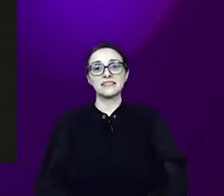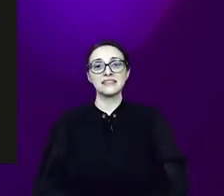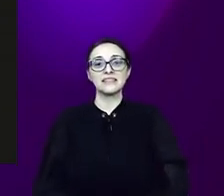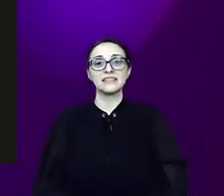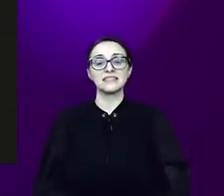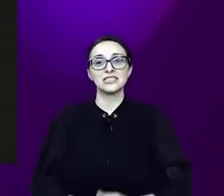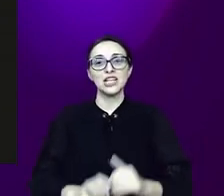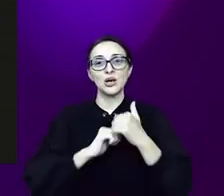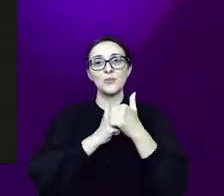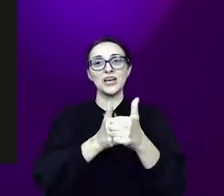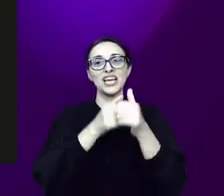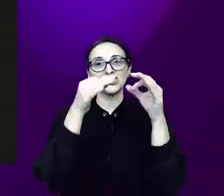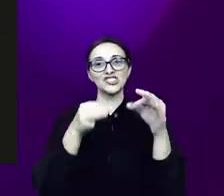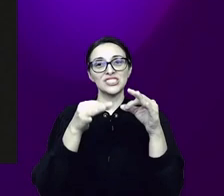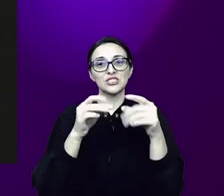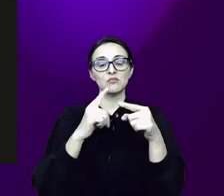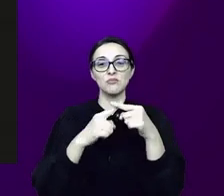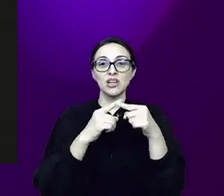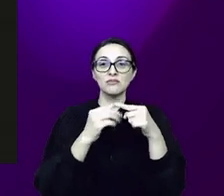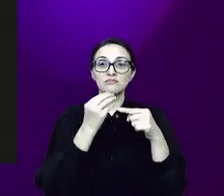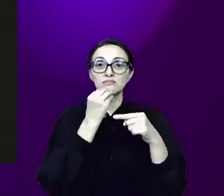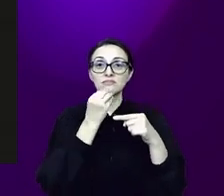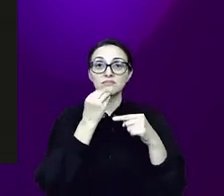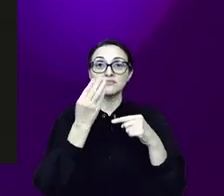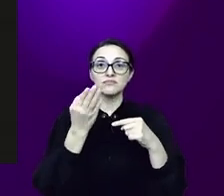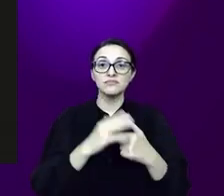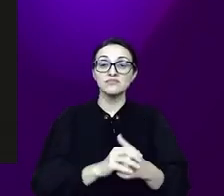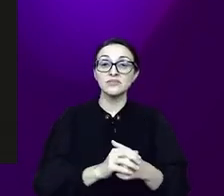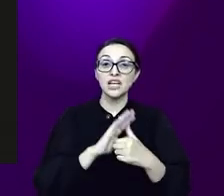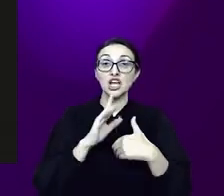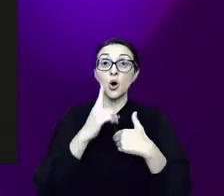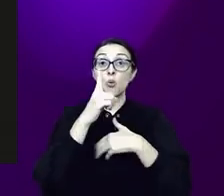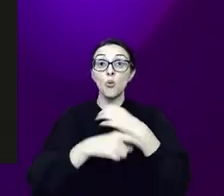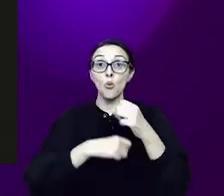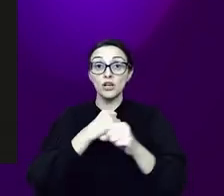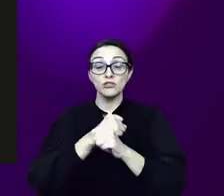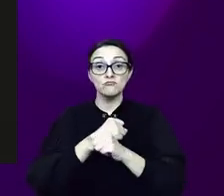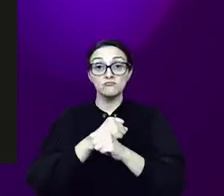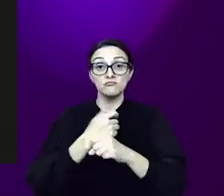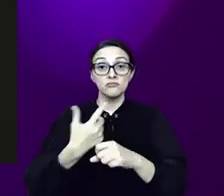Acompanhar direitinho agora, né? Porque a chance disso... Ele está com 1 ano de pós-operatório.